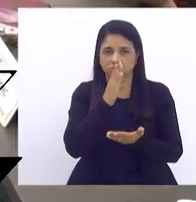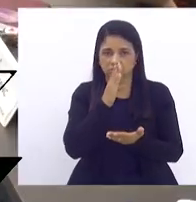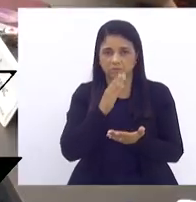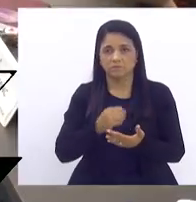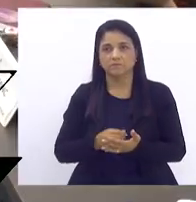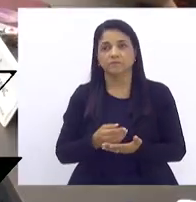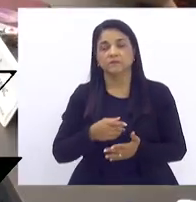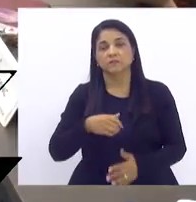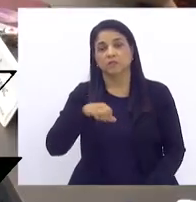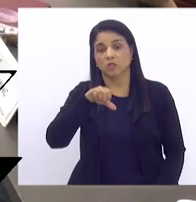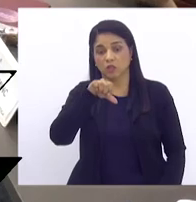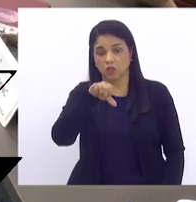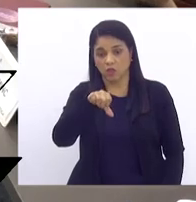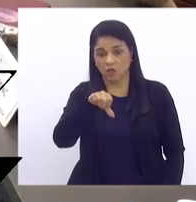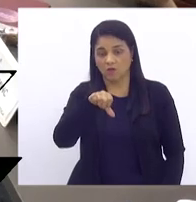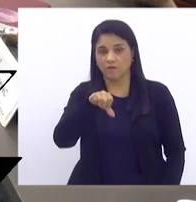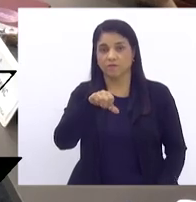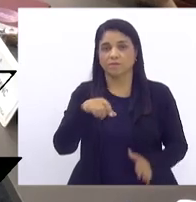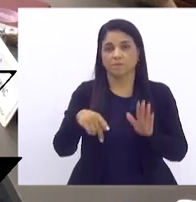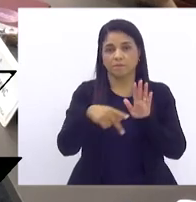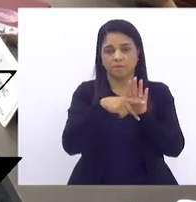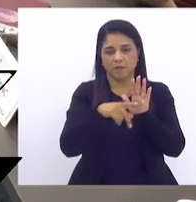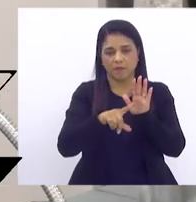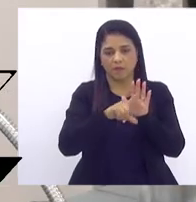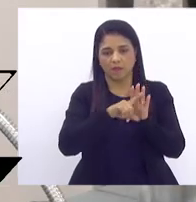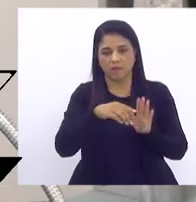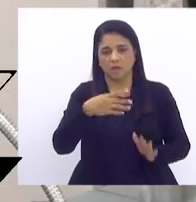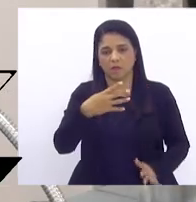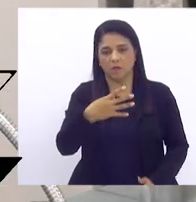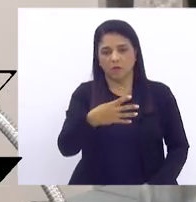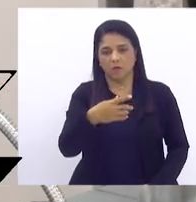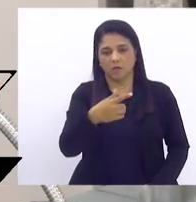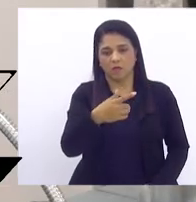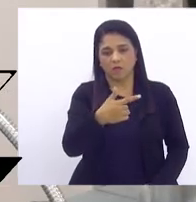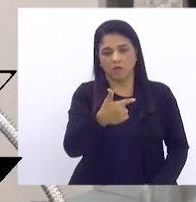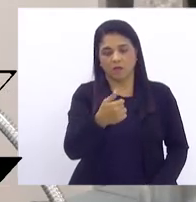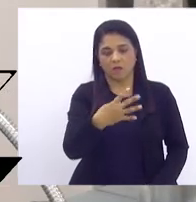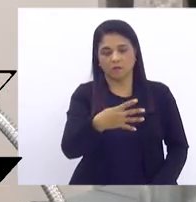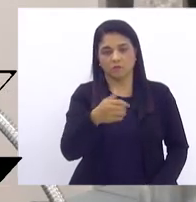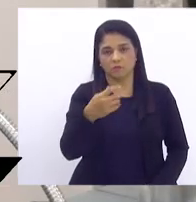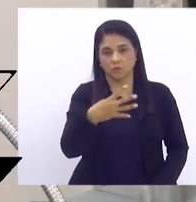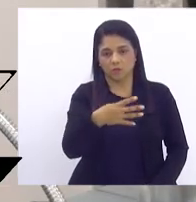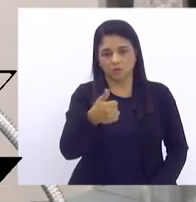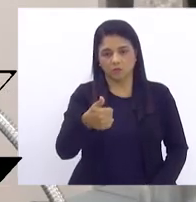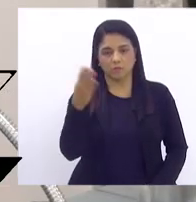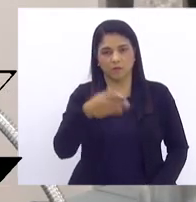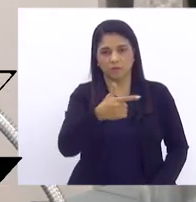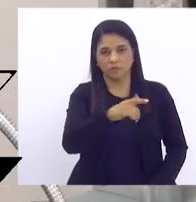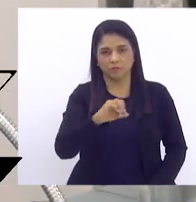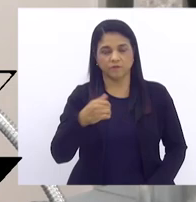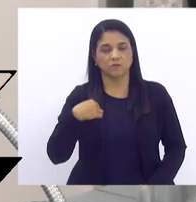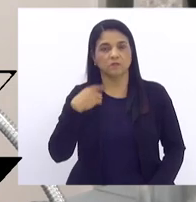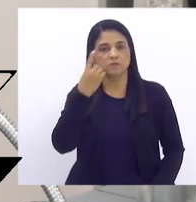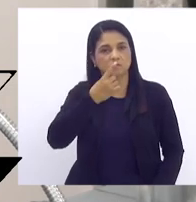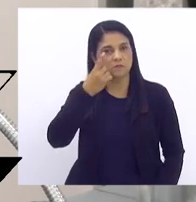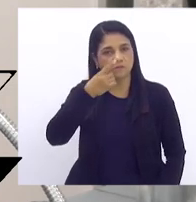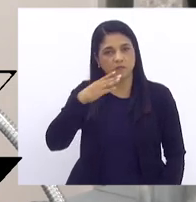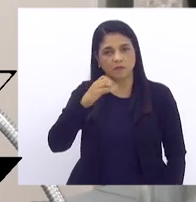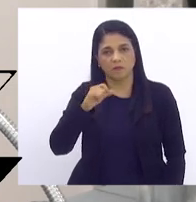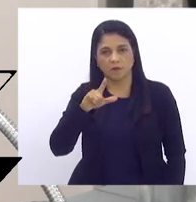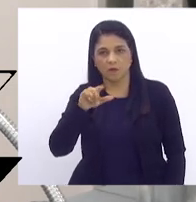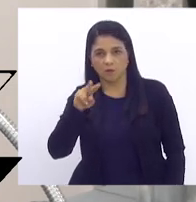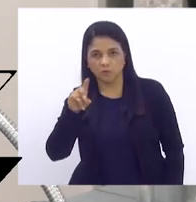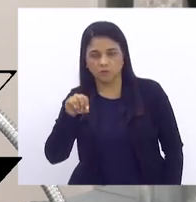Item 9 da pauta é o PL 1441 de 23, de autoria do deputado Cláudio Caiado, que impõe sanções administrativas às